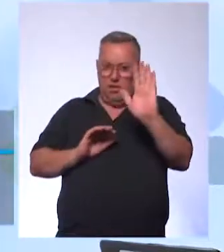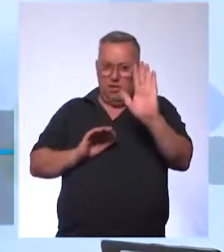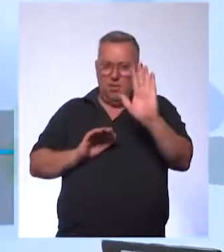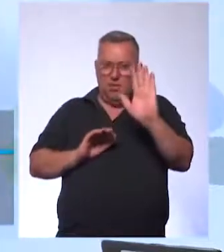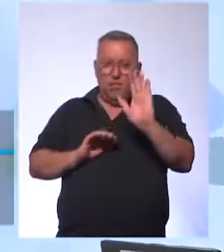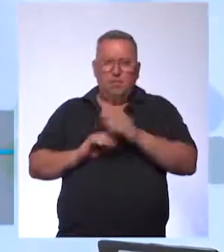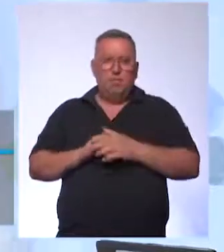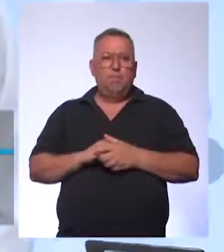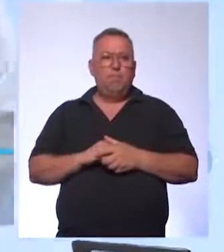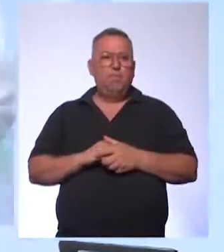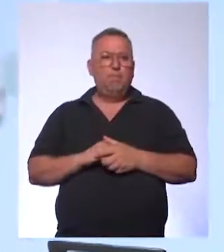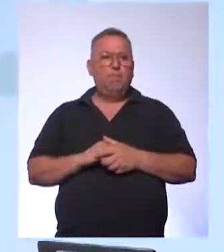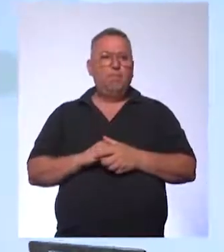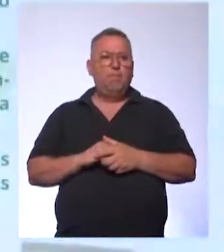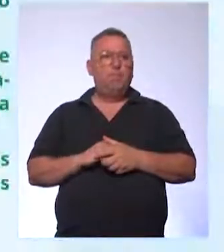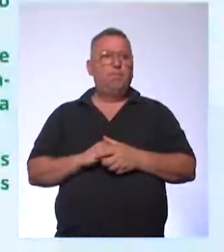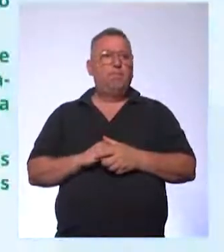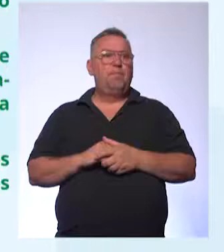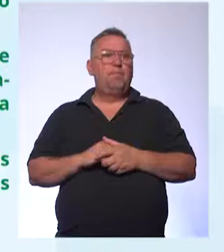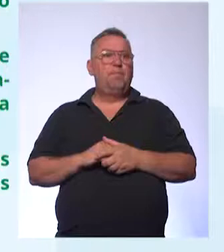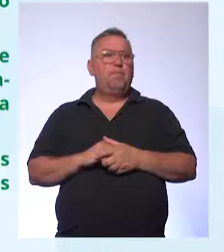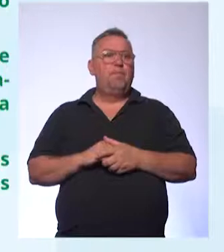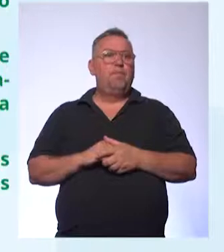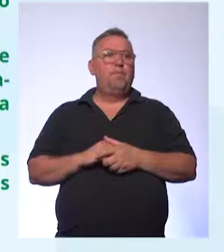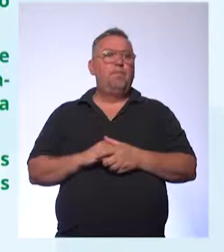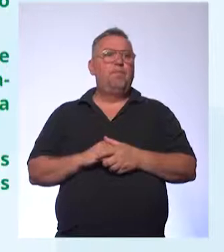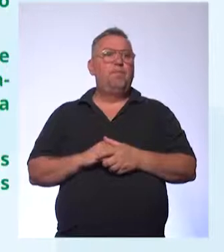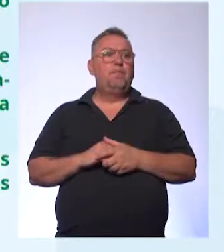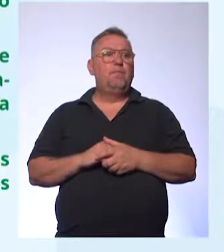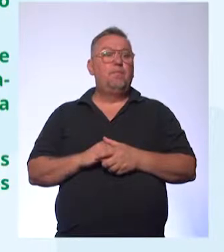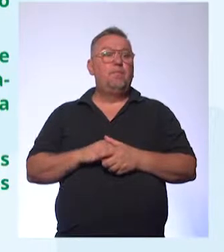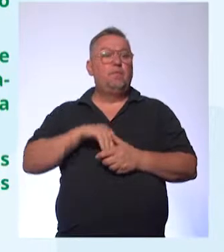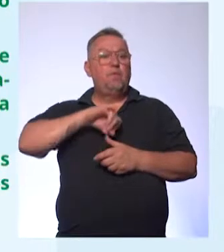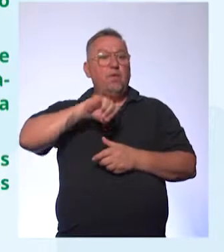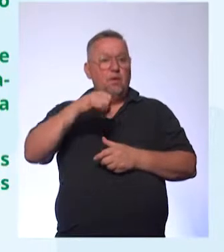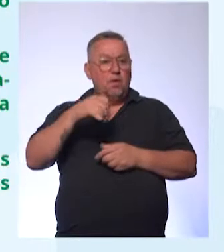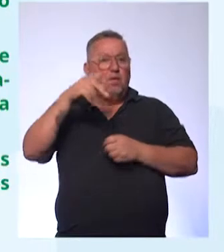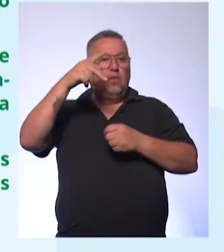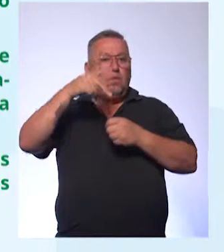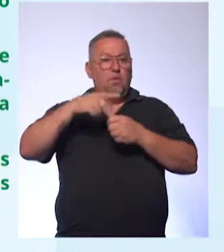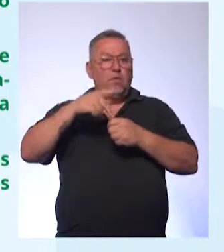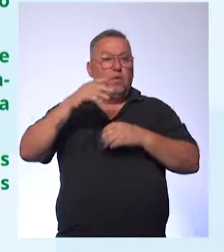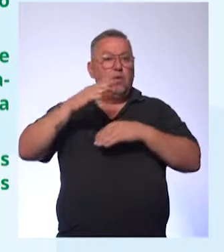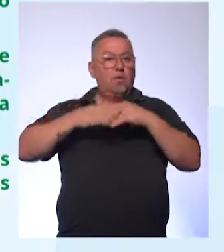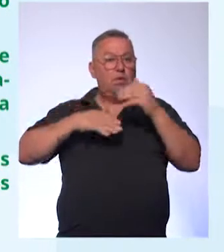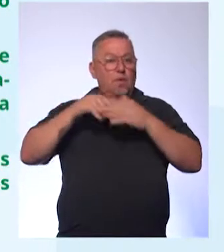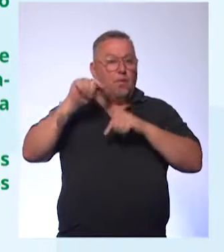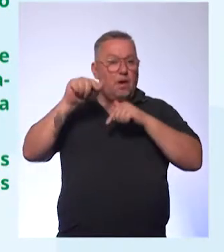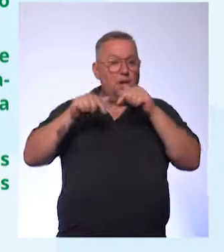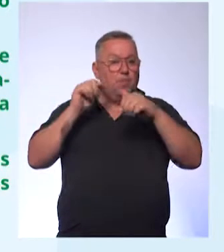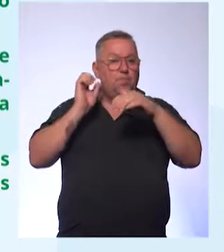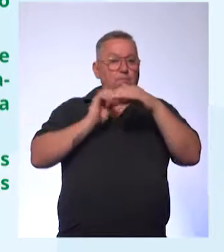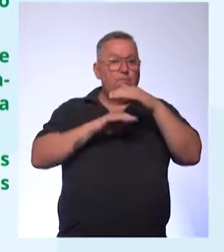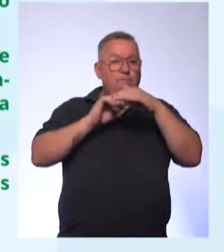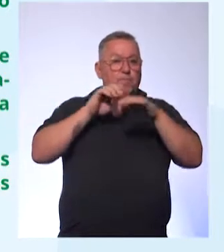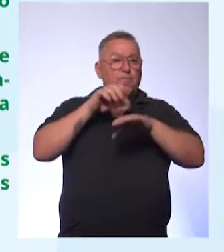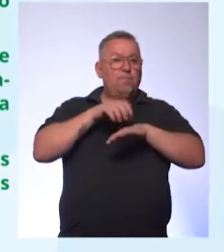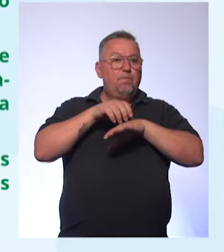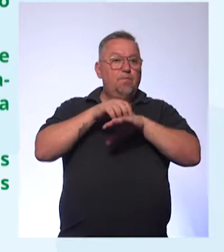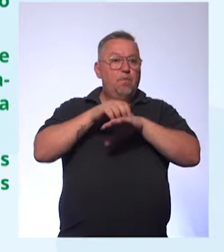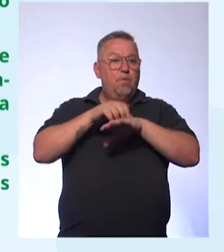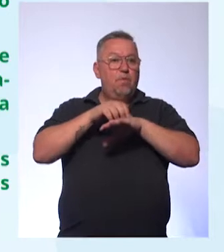minha, tá bom? Então, vamos lá. Então, eu coloquei a respostinha aí, ó. Vantagens do petróleo. Mão de obra, armazenamento